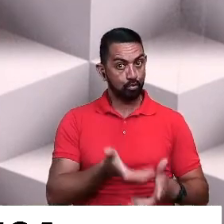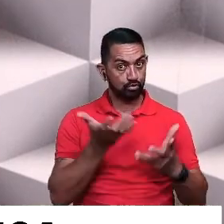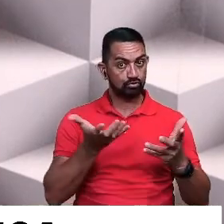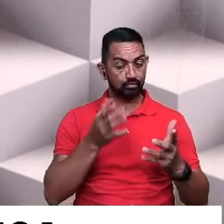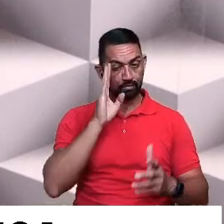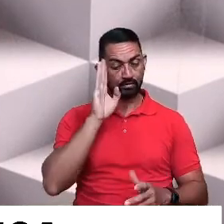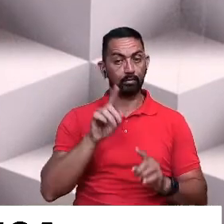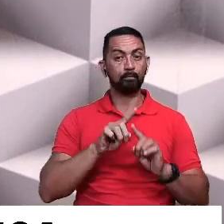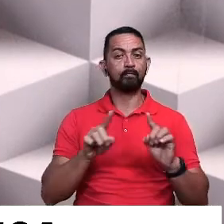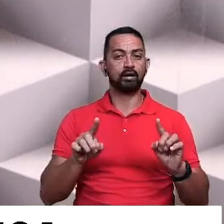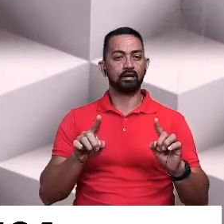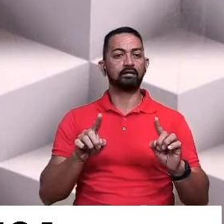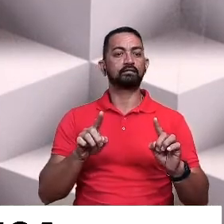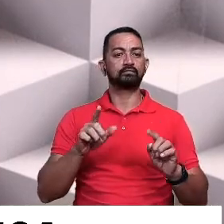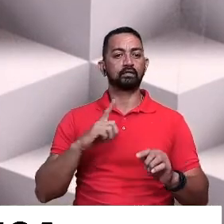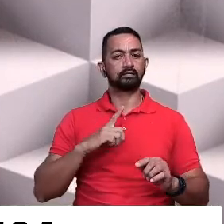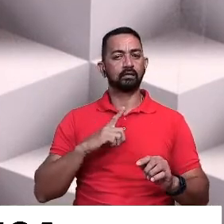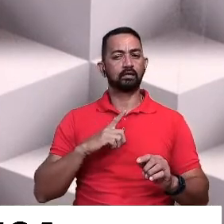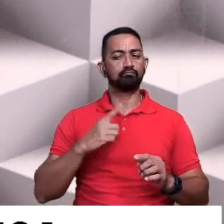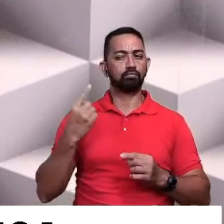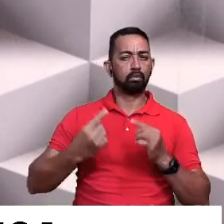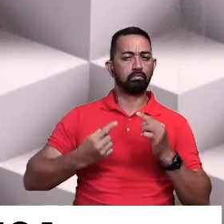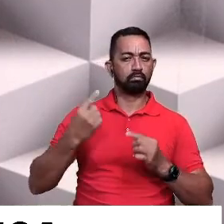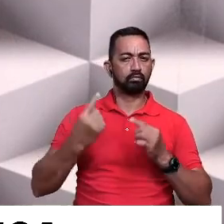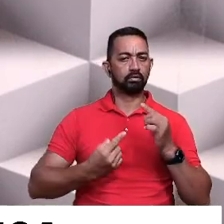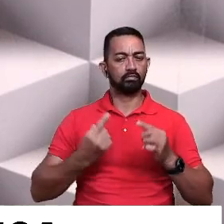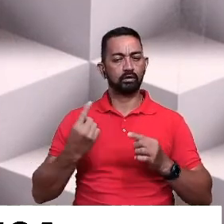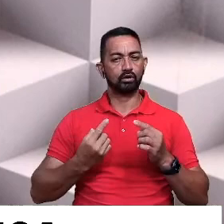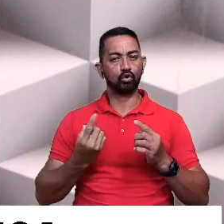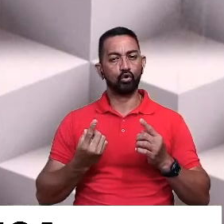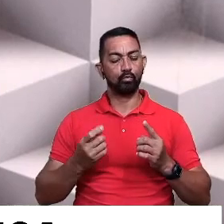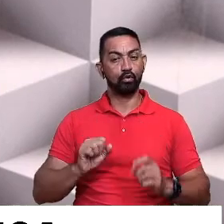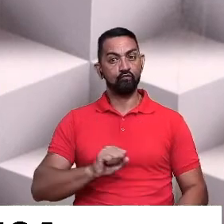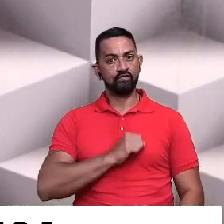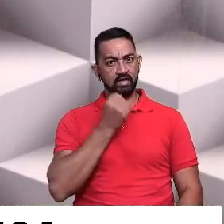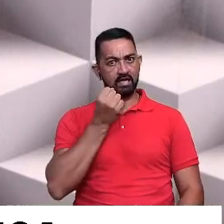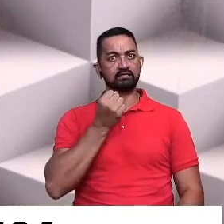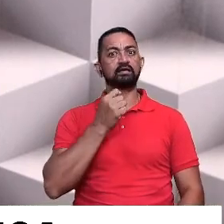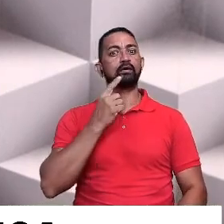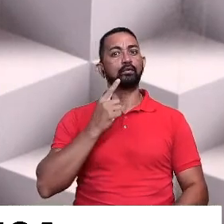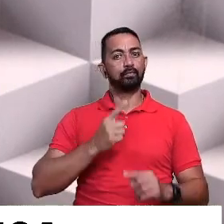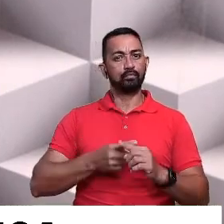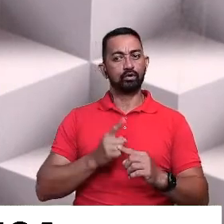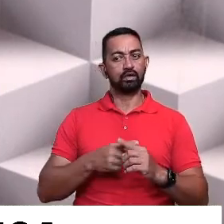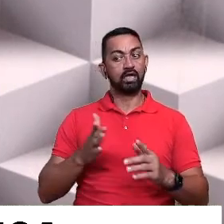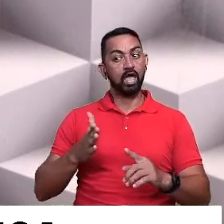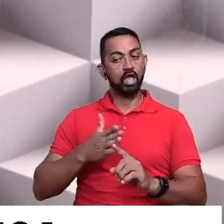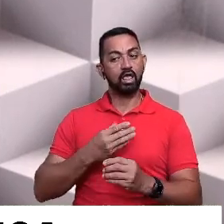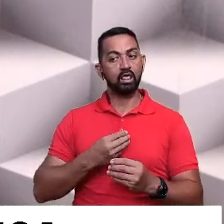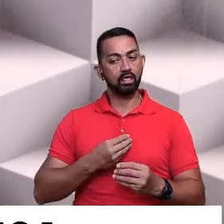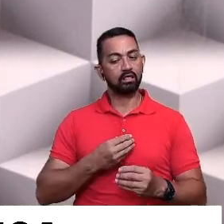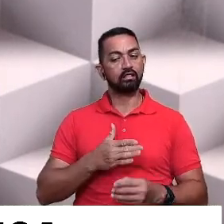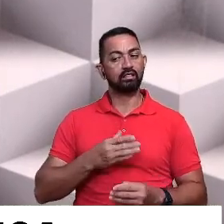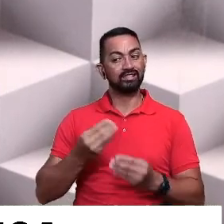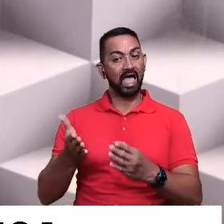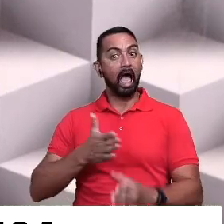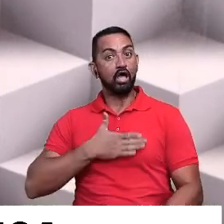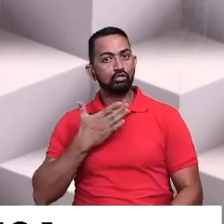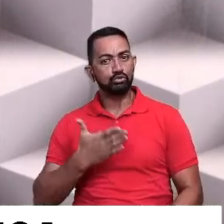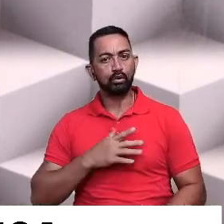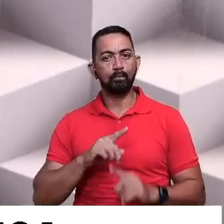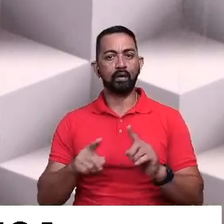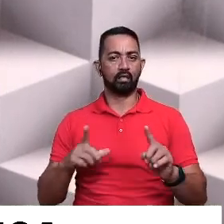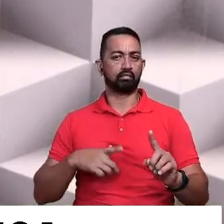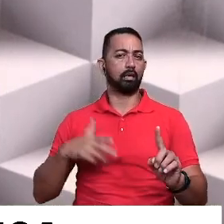a motivação principal. E aí acabou gerando tudo isso como uma forma de vingança, porque eles queriam dar um susto no